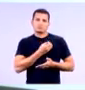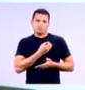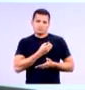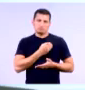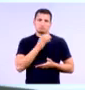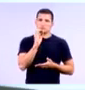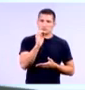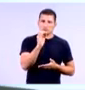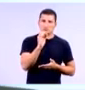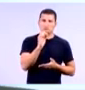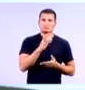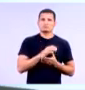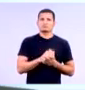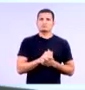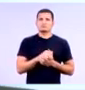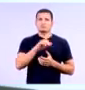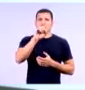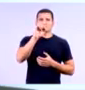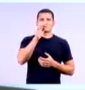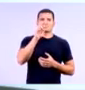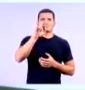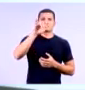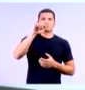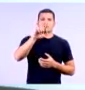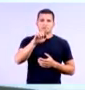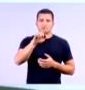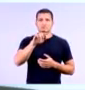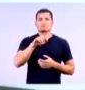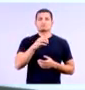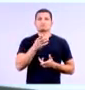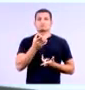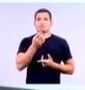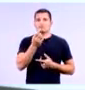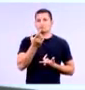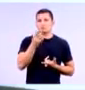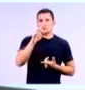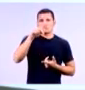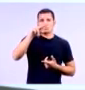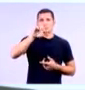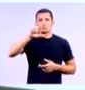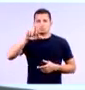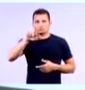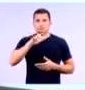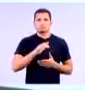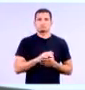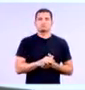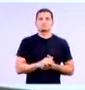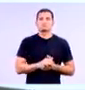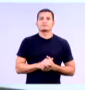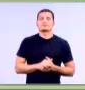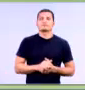for uma string, com valor nulo, quer dizer, uma string que não existe.